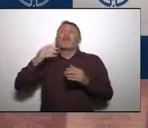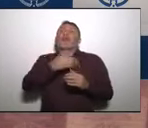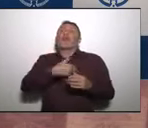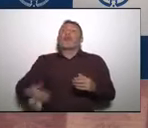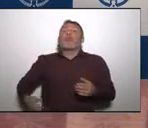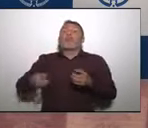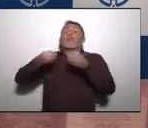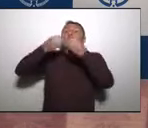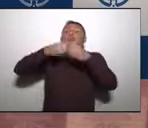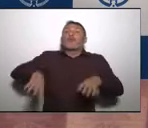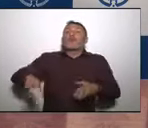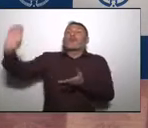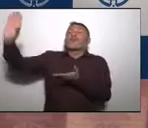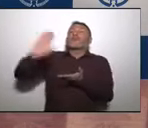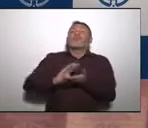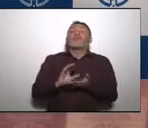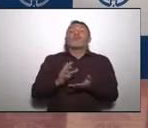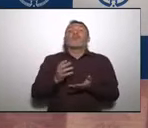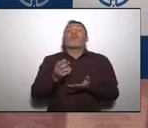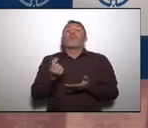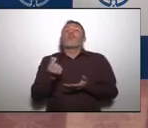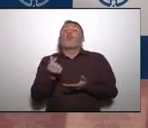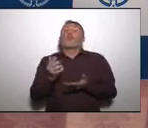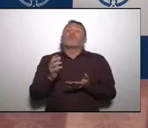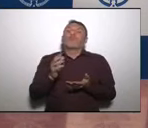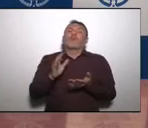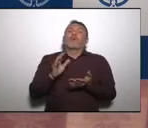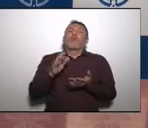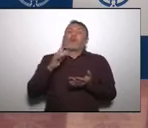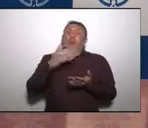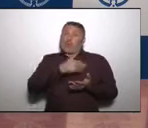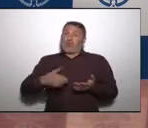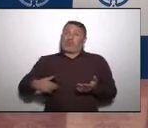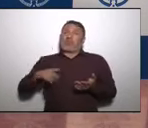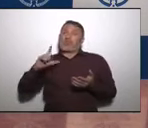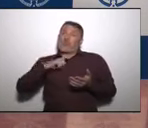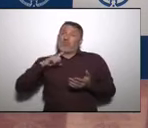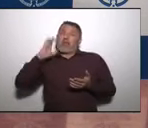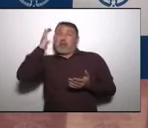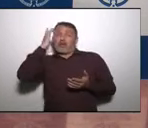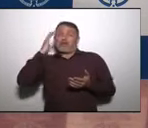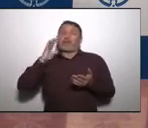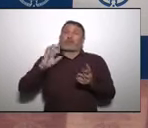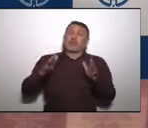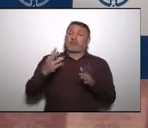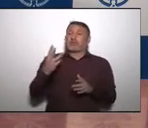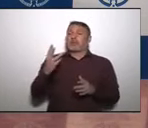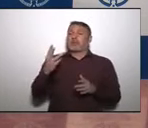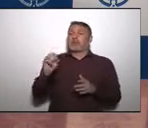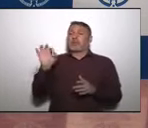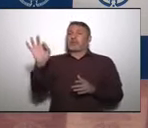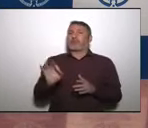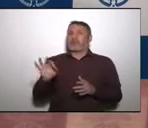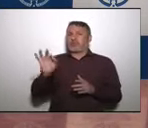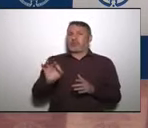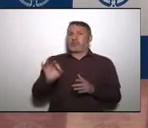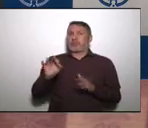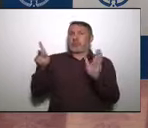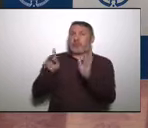em torno de 30% do ICMS. Agora, nós temos aqui uma situação